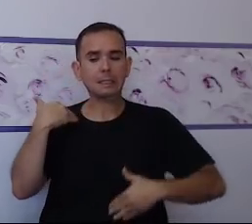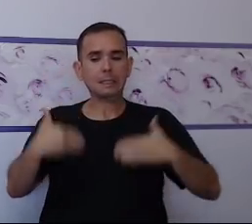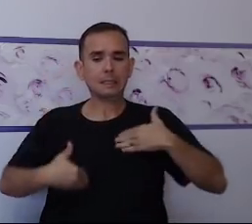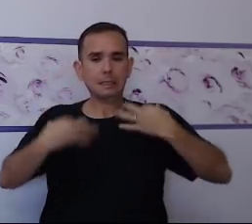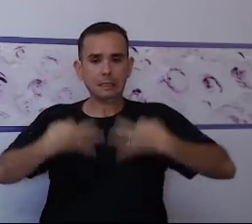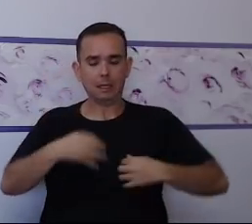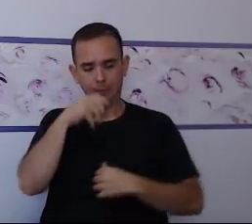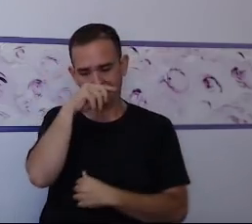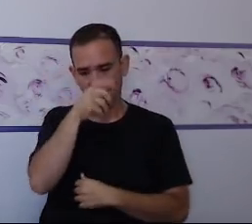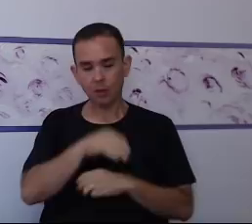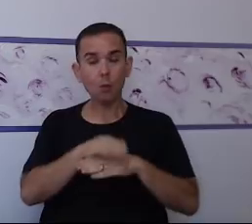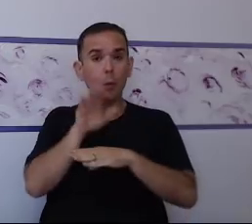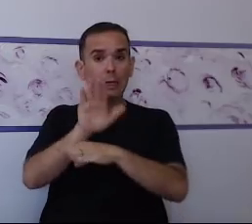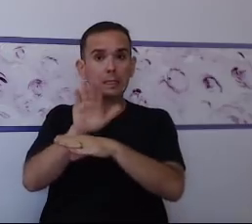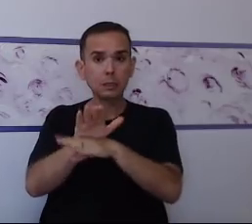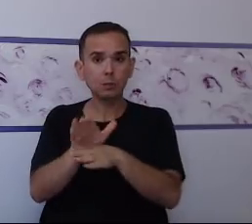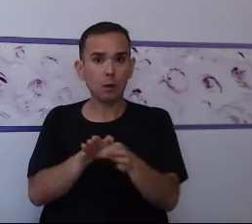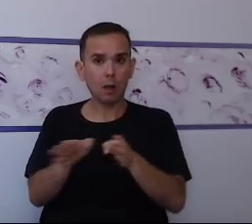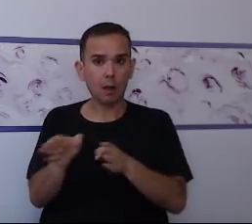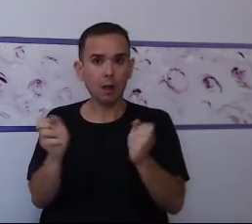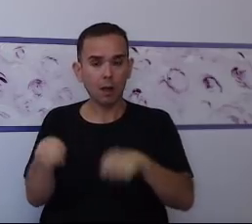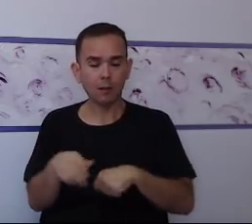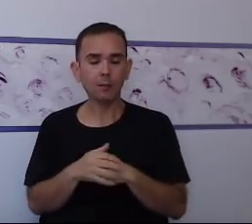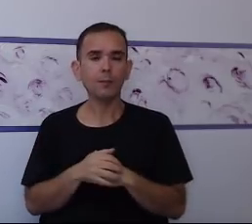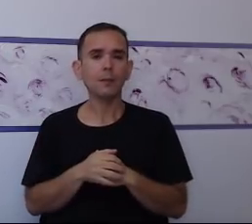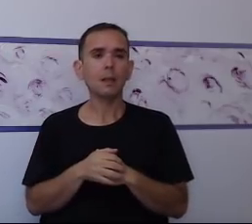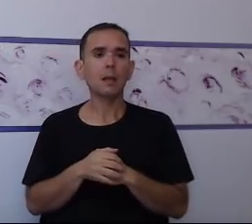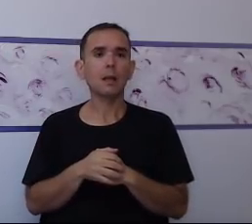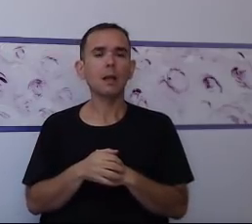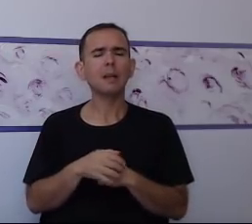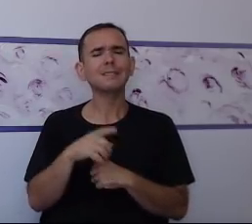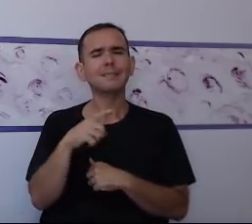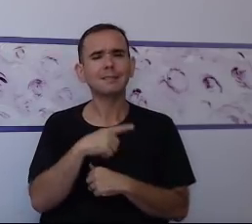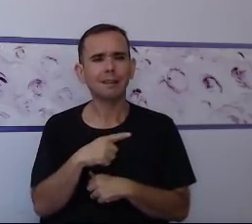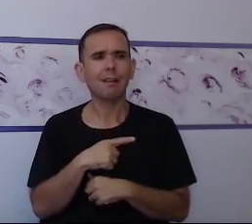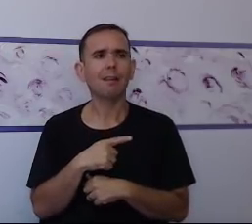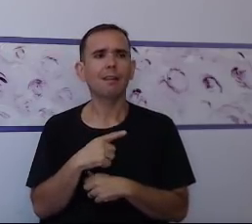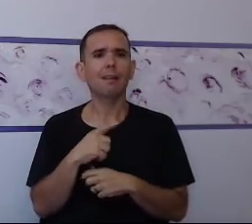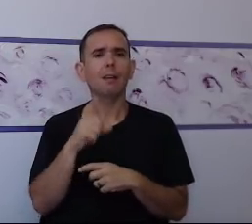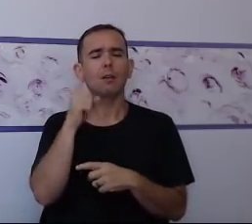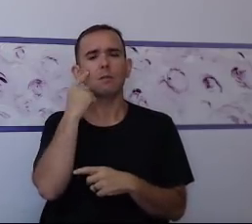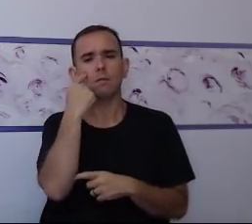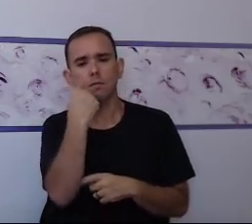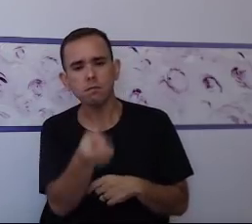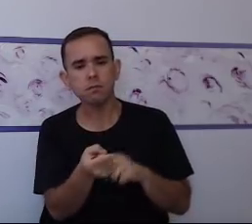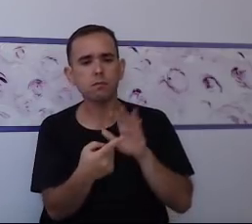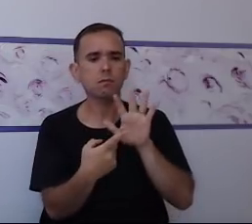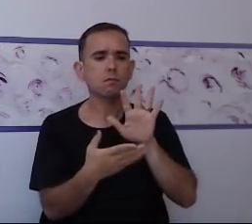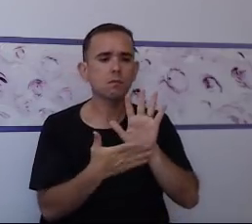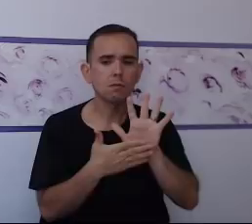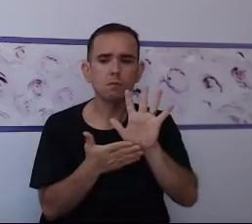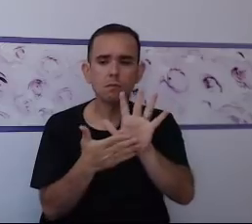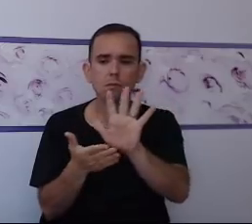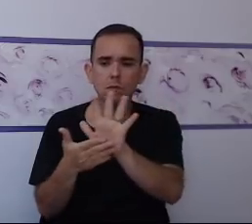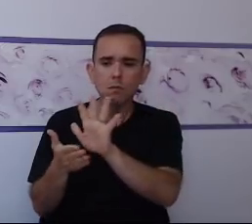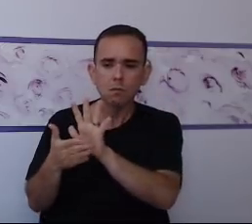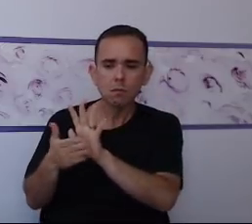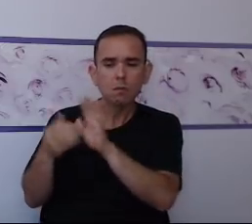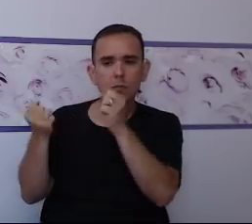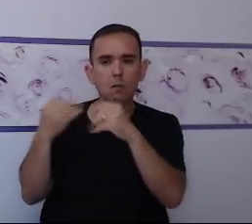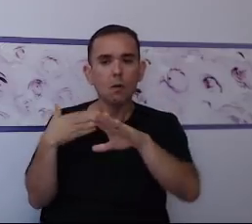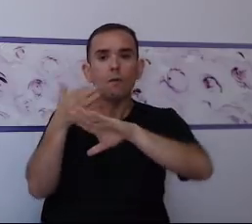O auxílio para mobilidade, a gente trabalha fazendo as indicações e as solicitações. Vamos